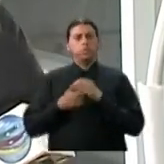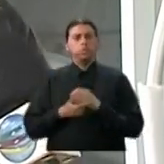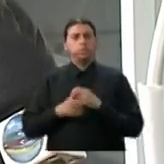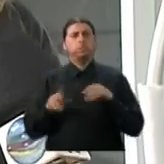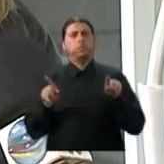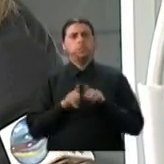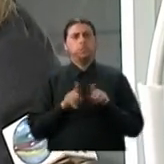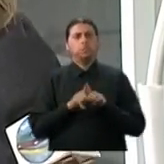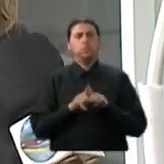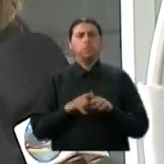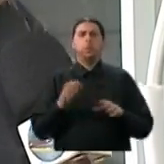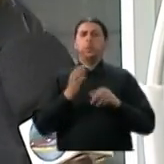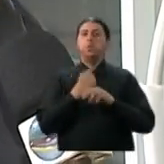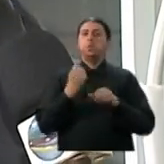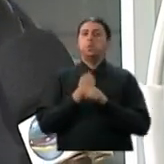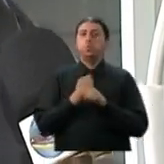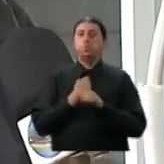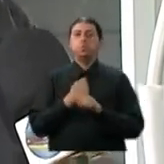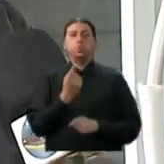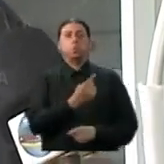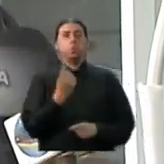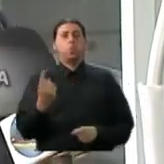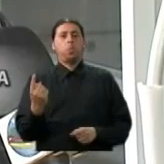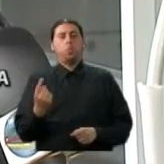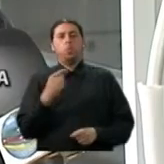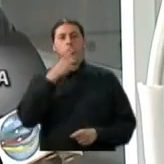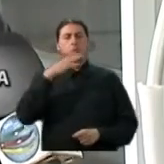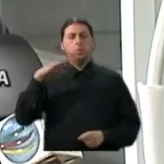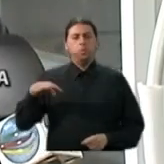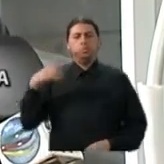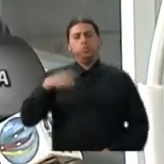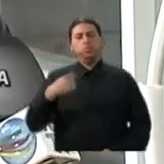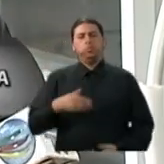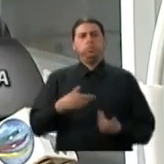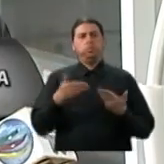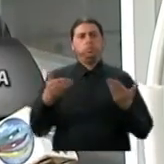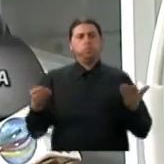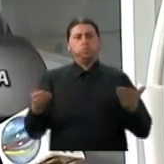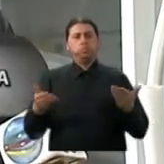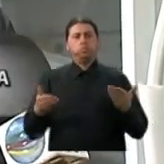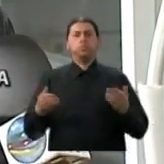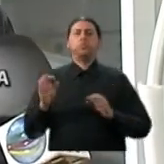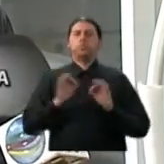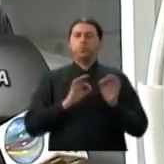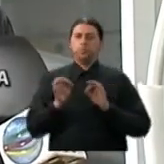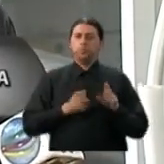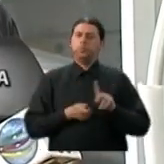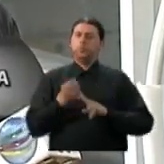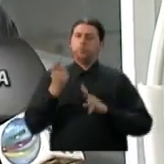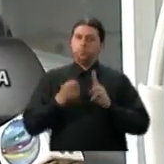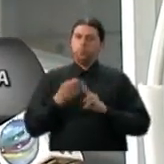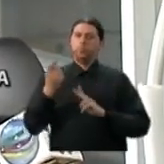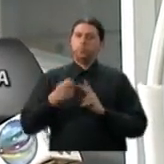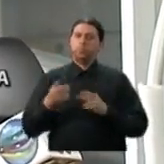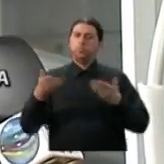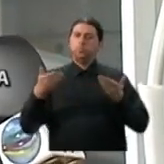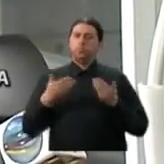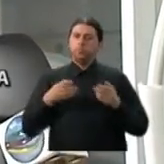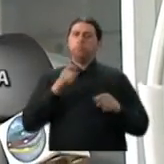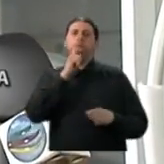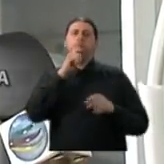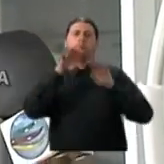e o quantitativo de doses de cada vacina que cada criança deve receber. Então é feito um cálculo mensal, nós